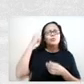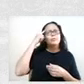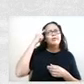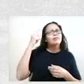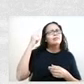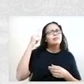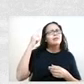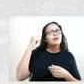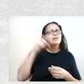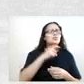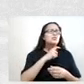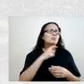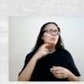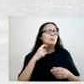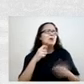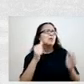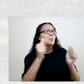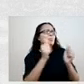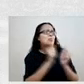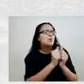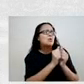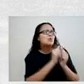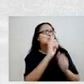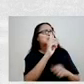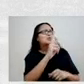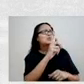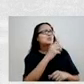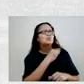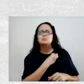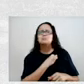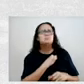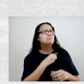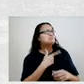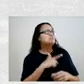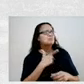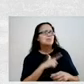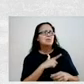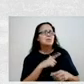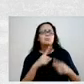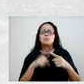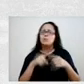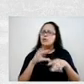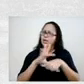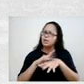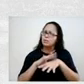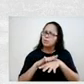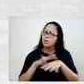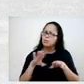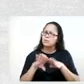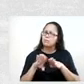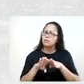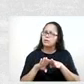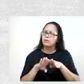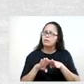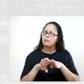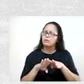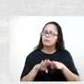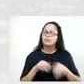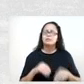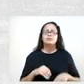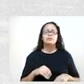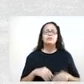são tão próximos a Deus, eles não são pecadores, por que eles estão morrendo com a doença também? Né? Então isso não é